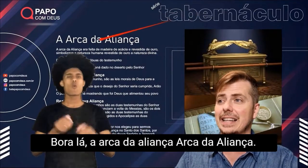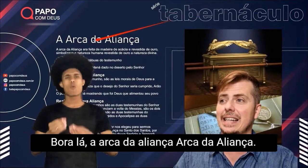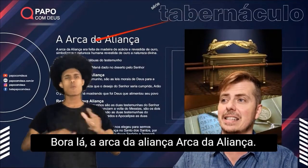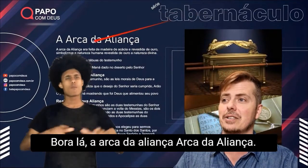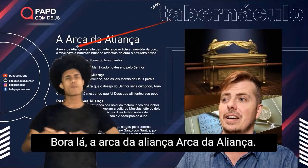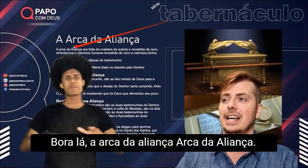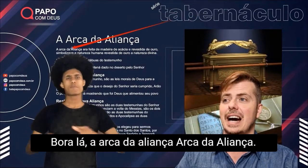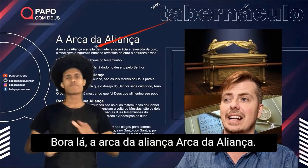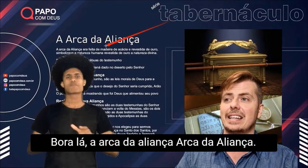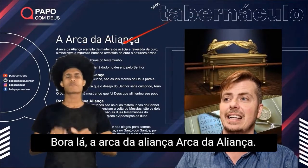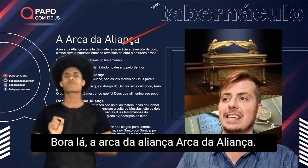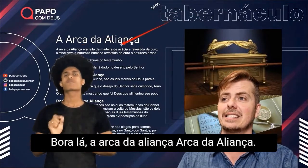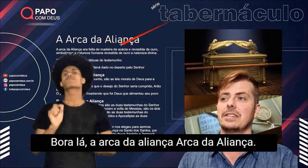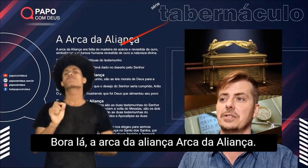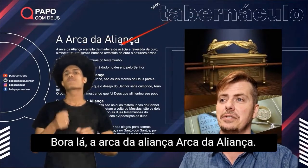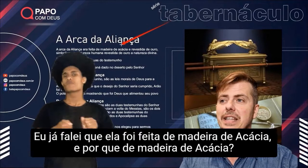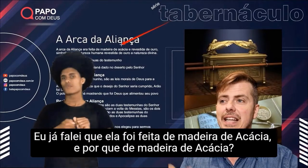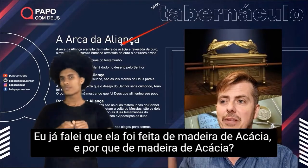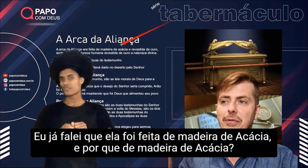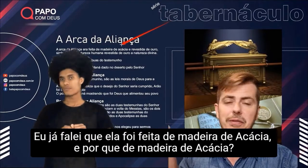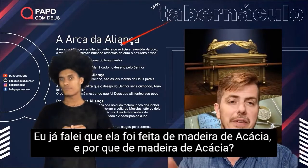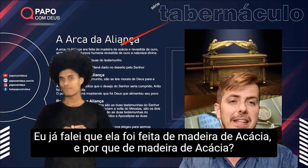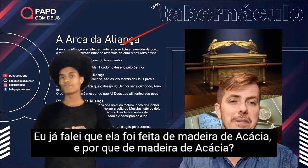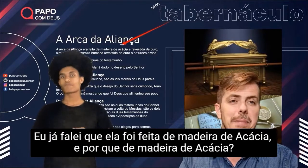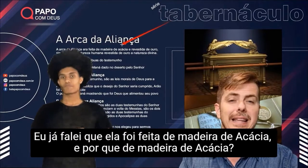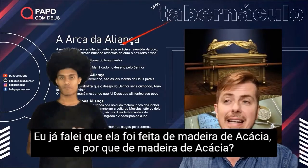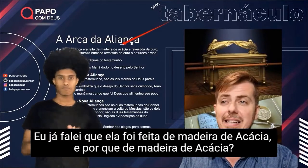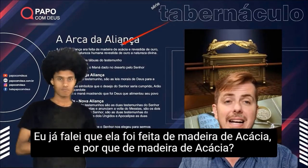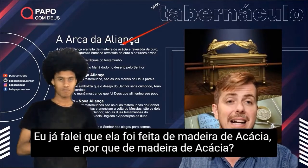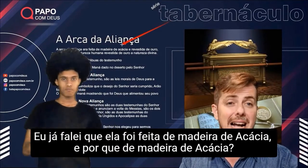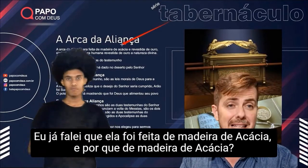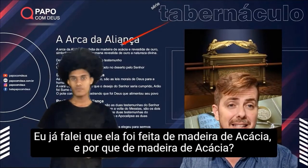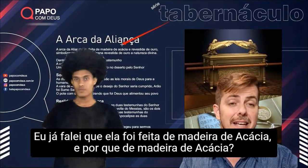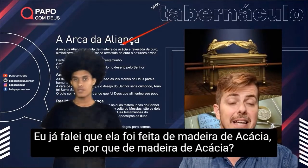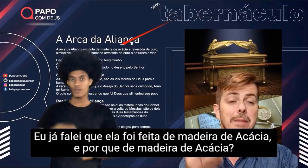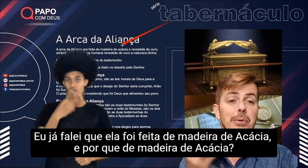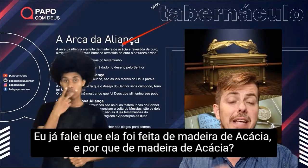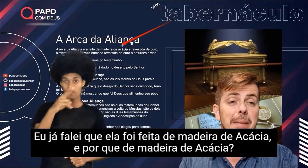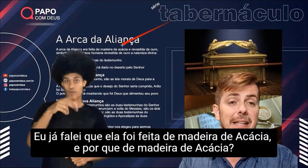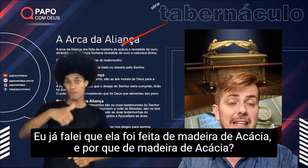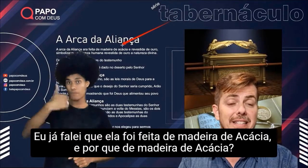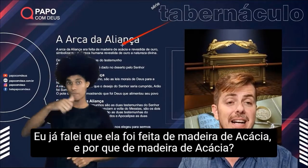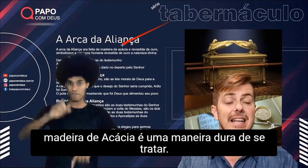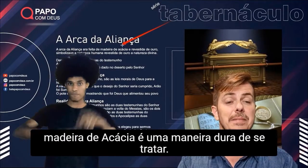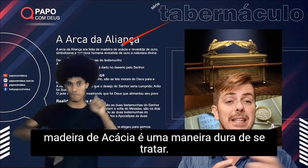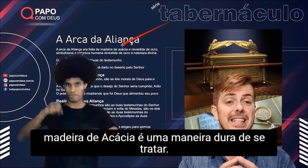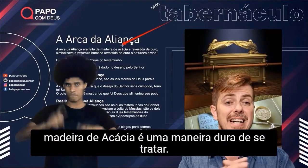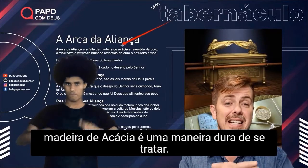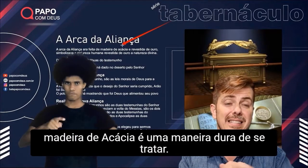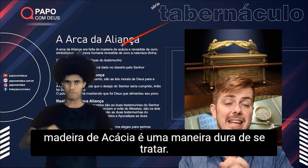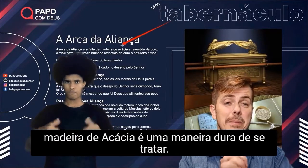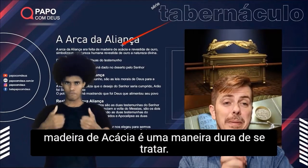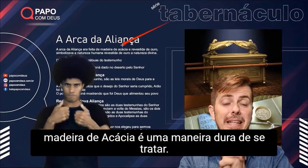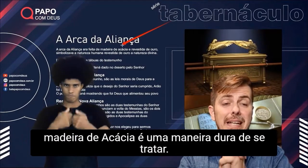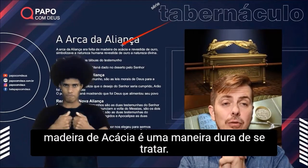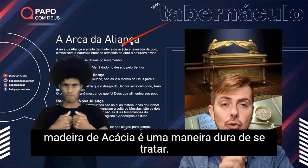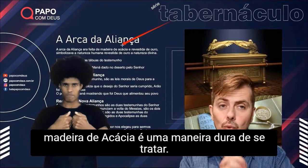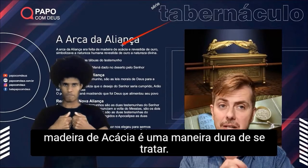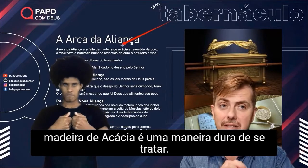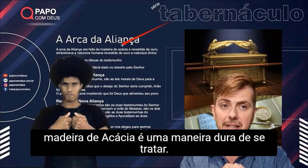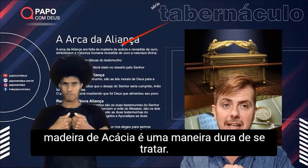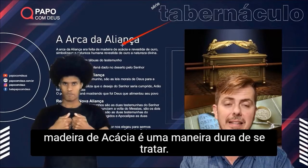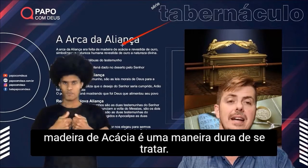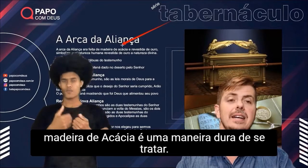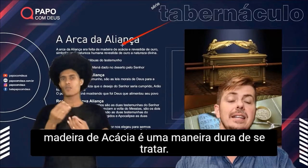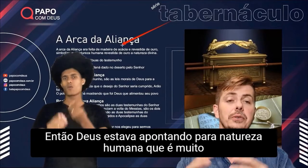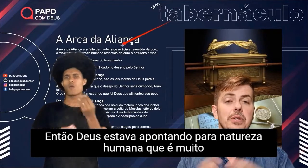A Arca da Aliança, ó. A Arca da Aliança, eu já falei que ela foi feita de madeira de acácia. E por que madeira de acácia? Madeira de acácia era uma madeira